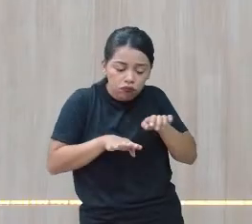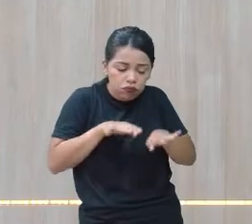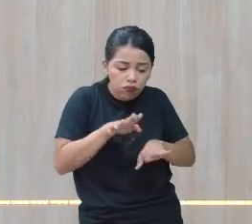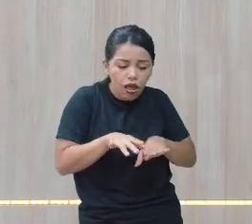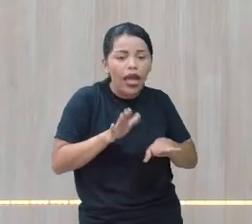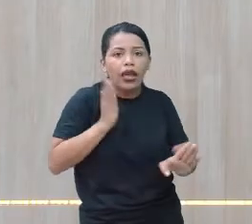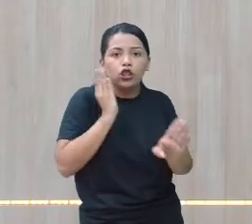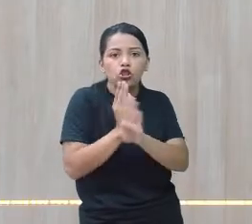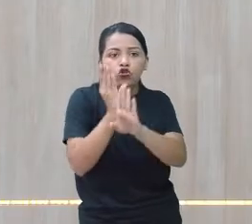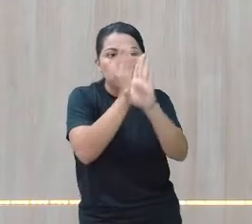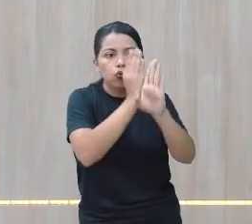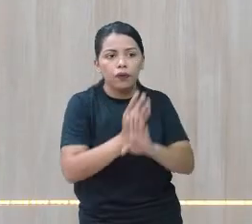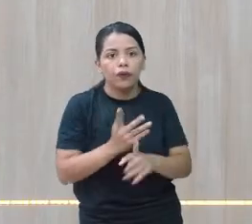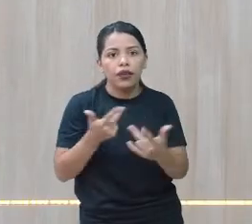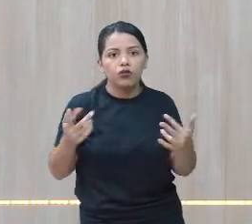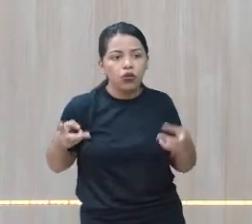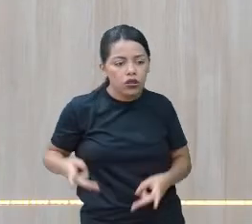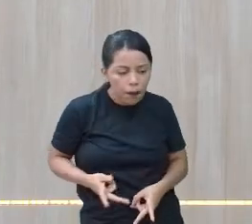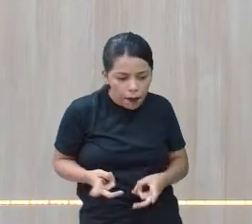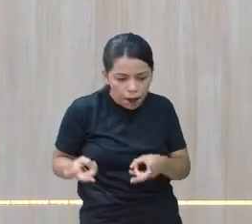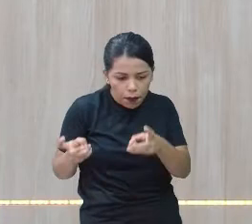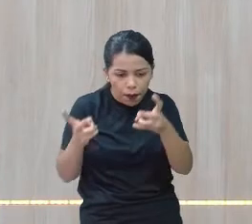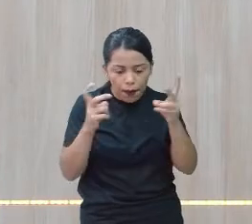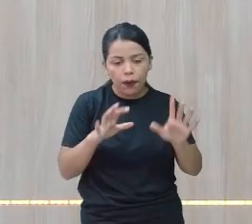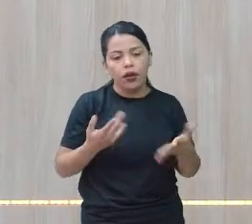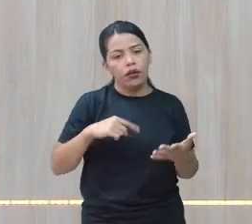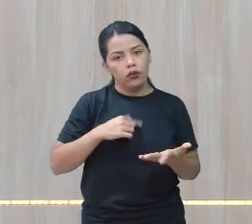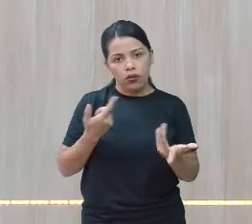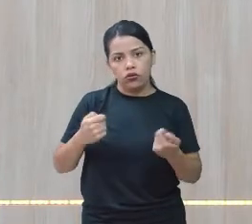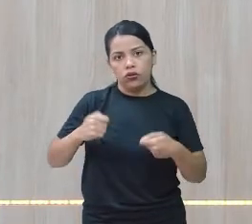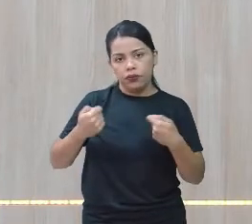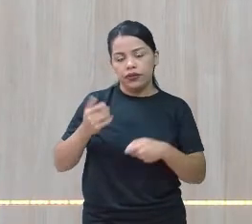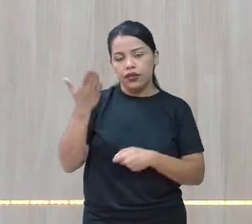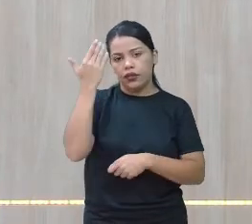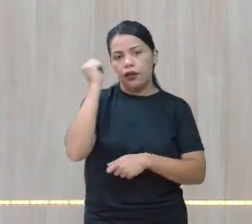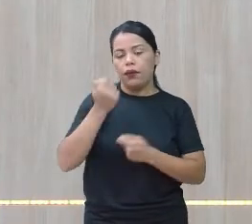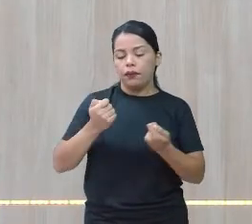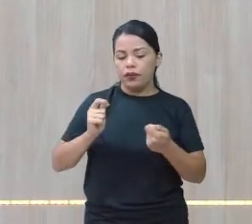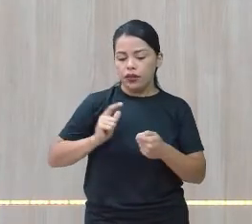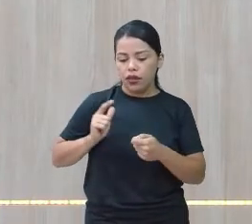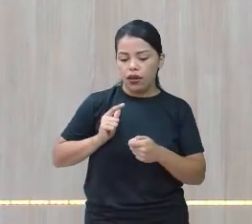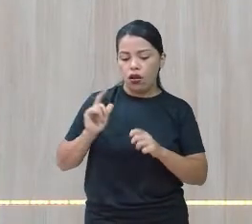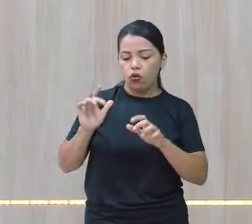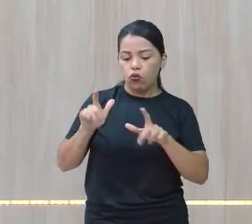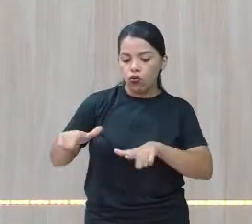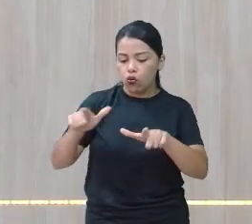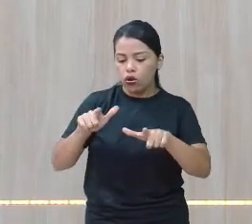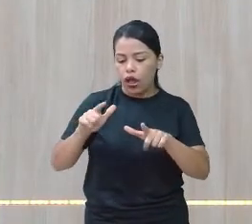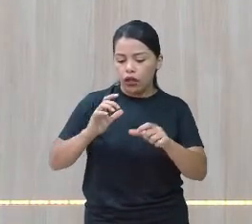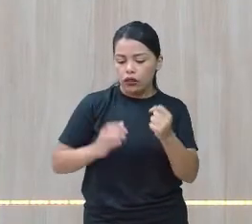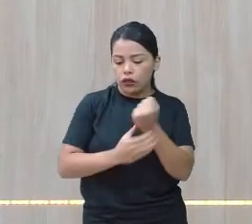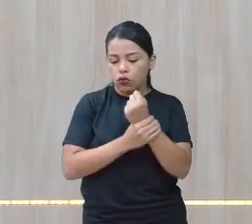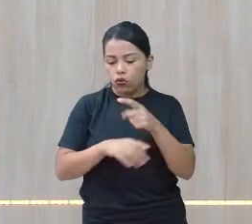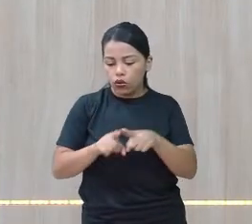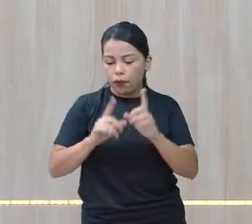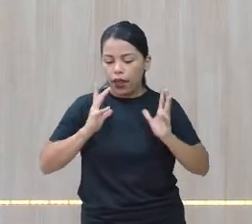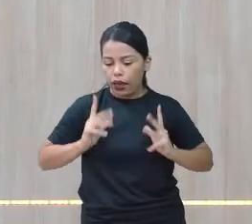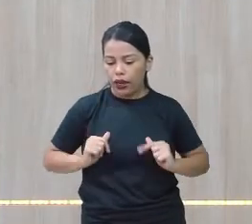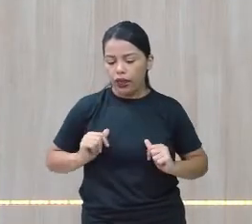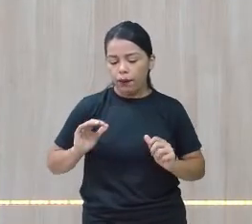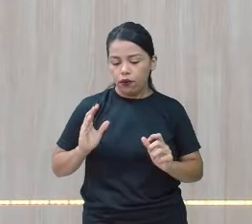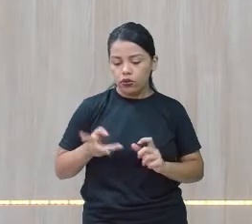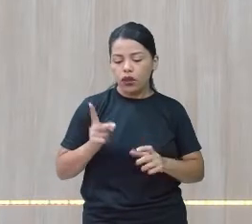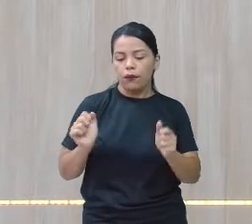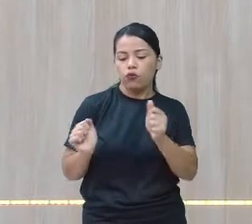Agora é preciso a gente saber que tem que estar um lugar seguro, um lugar limpo, né? Sempre vigiado, sempre acompanhado de um adulto, ou